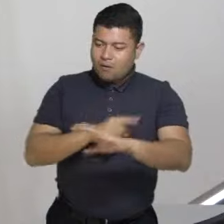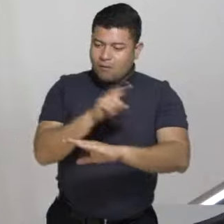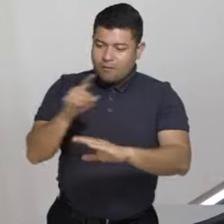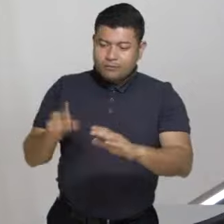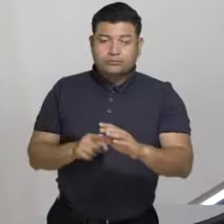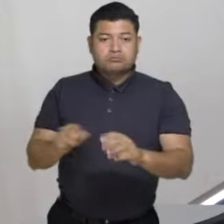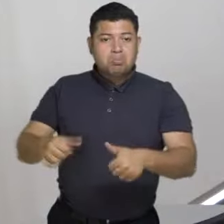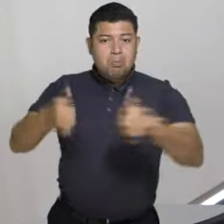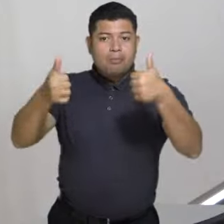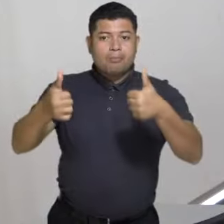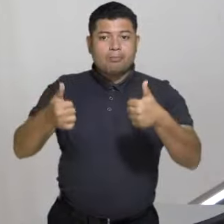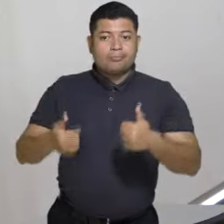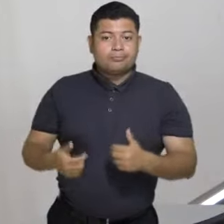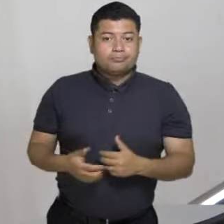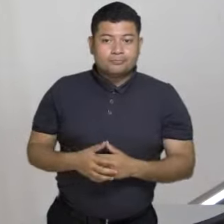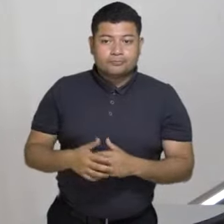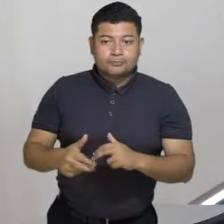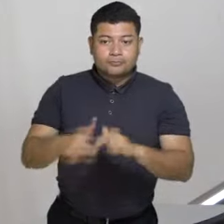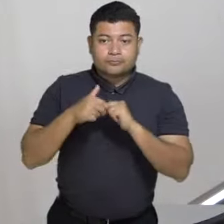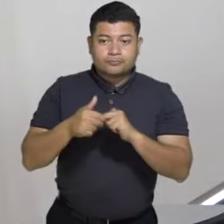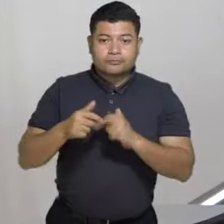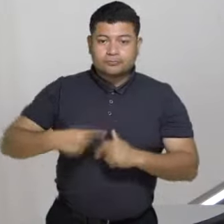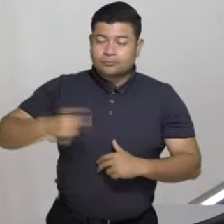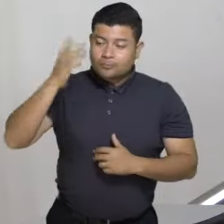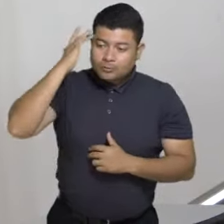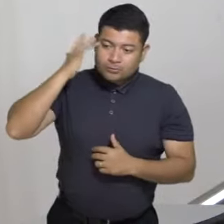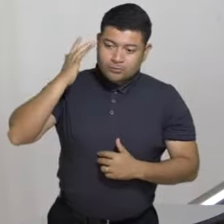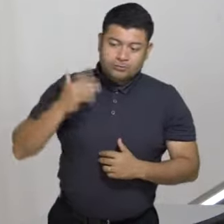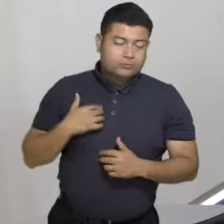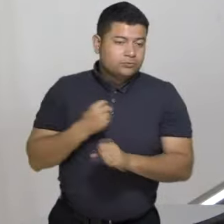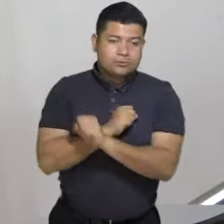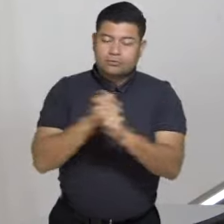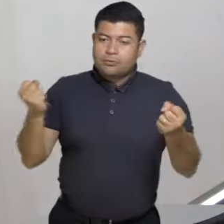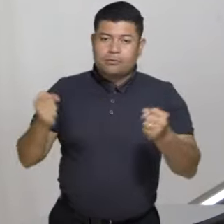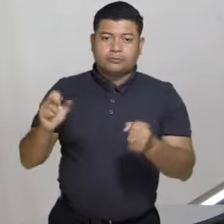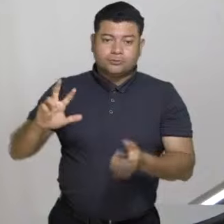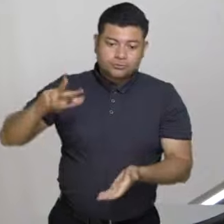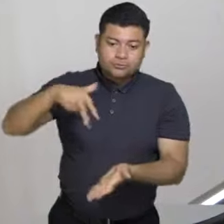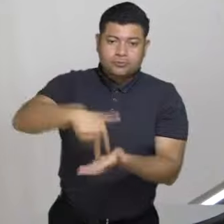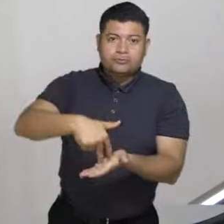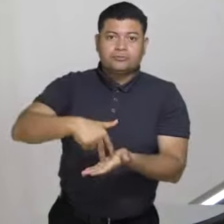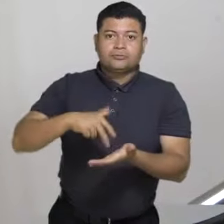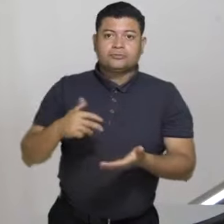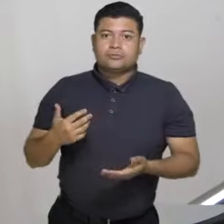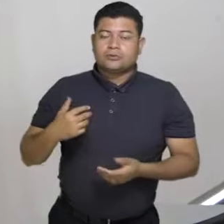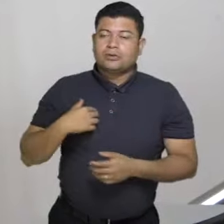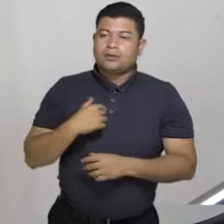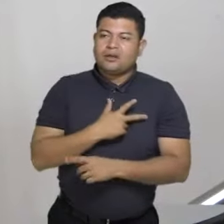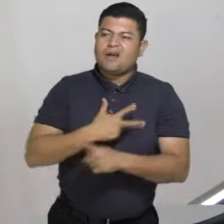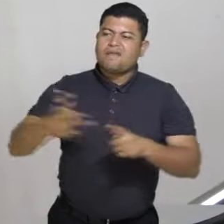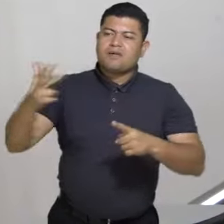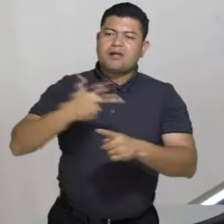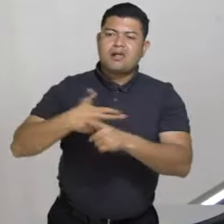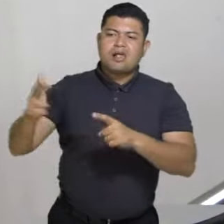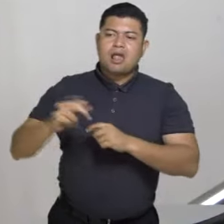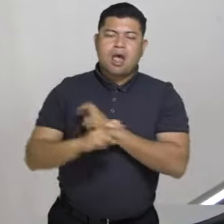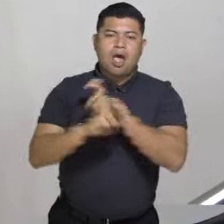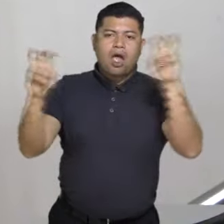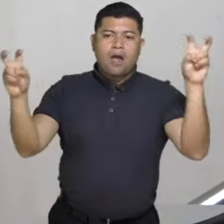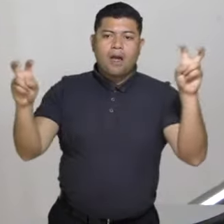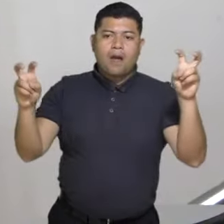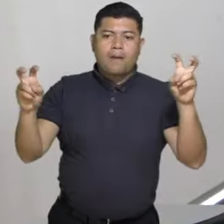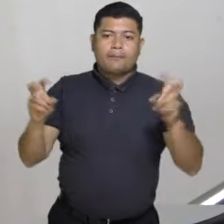um absurdo a gente vir aqui e cantar vitória quando